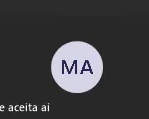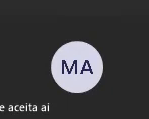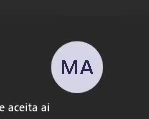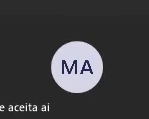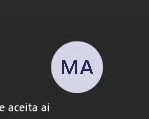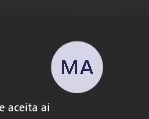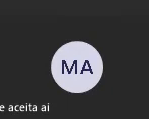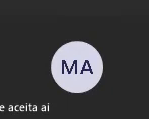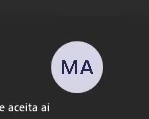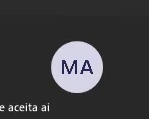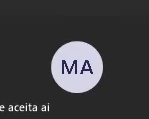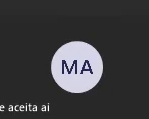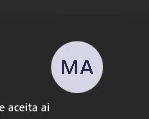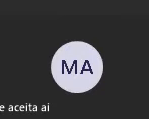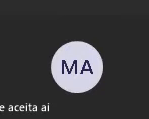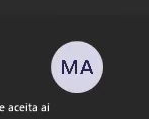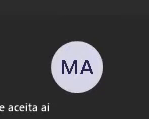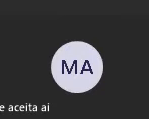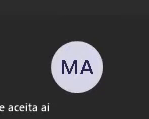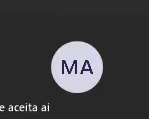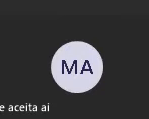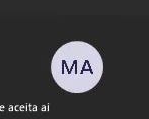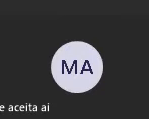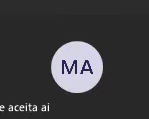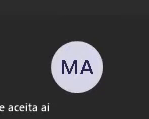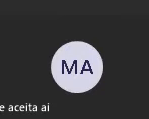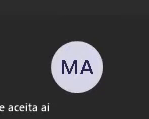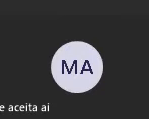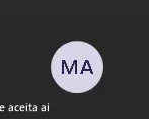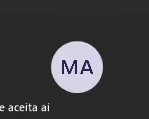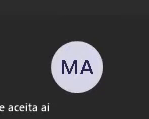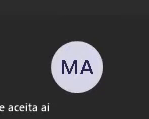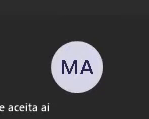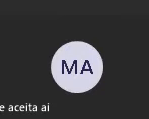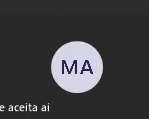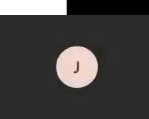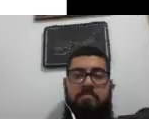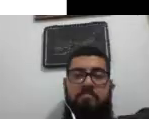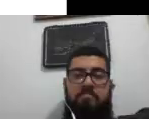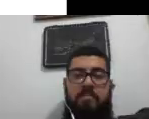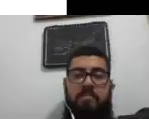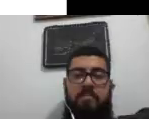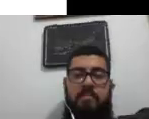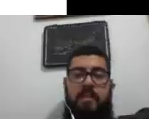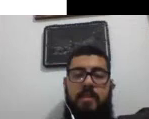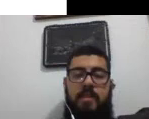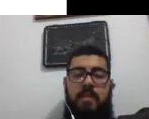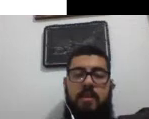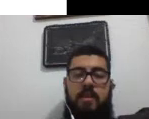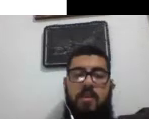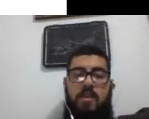O que eu tenho que fazer? No